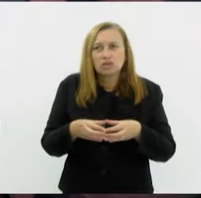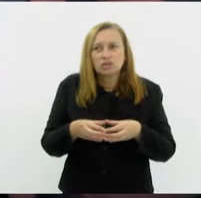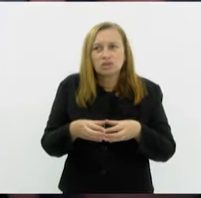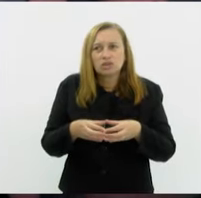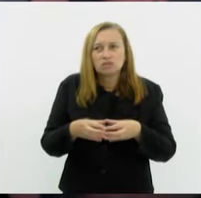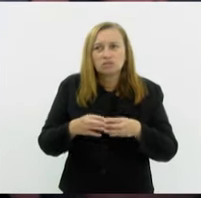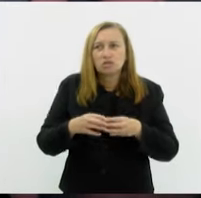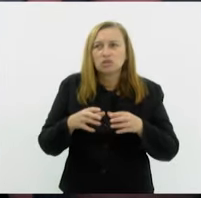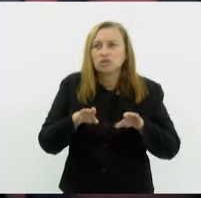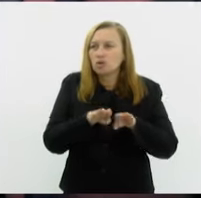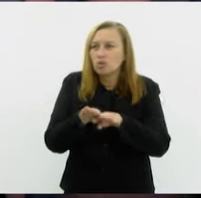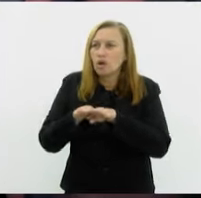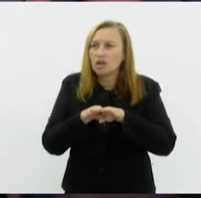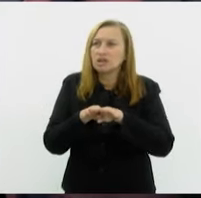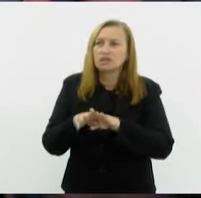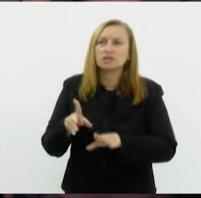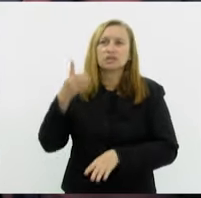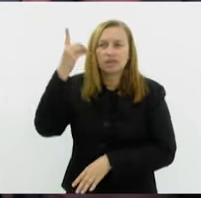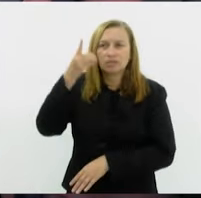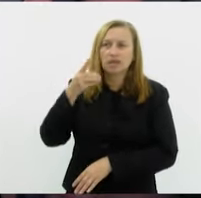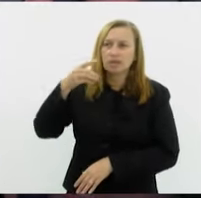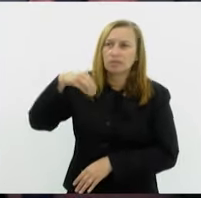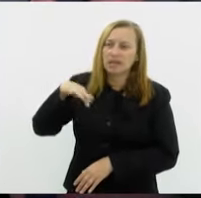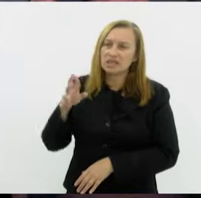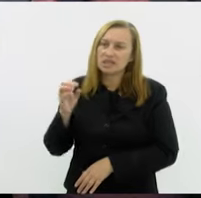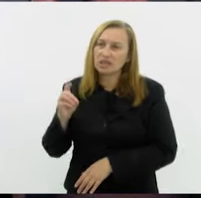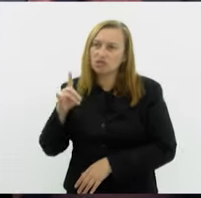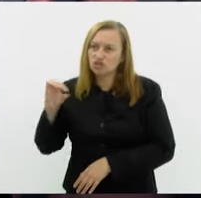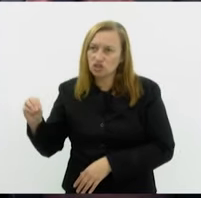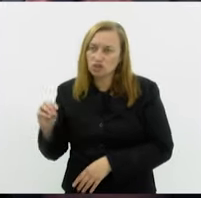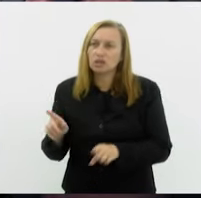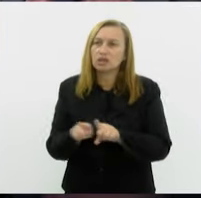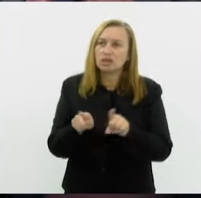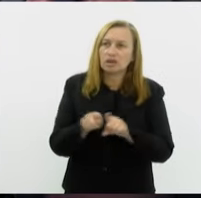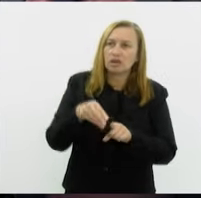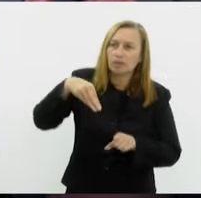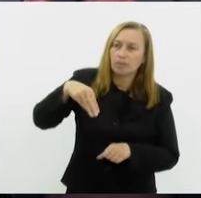paritária. Deputado Marcelo Dino fez parte, deputado Marcos Vinícius